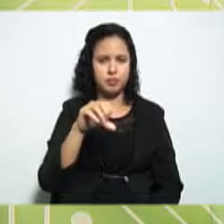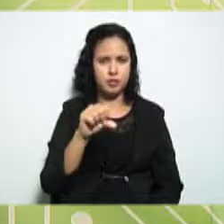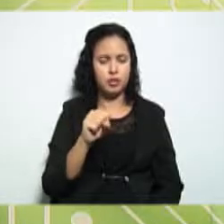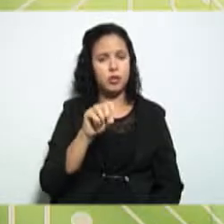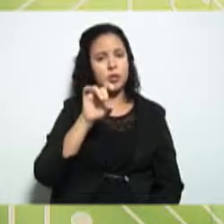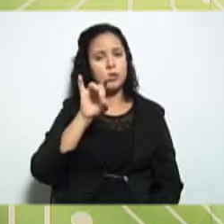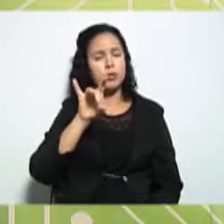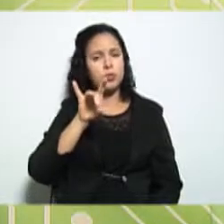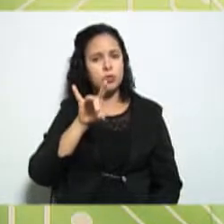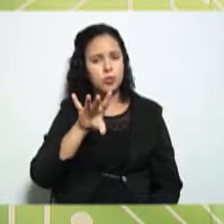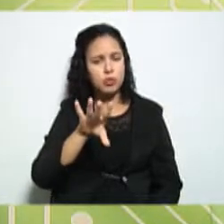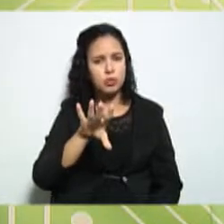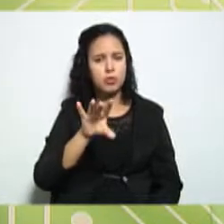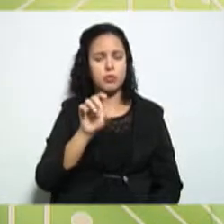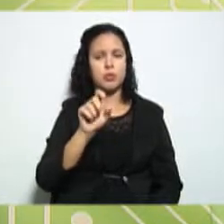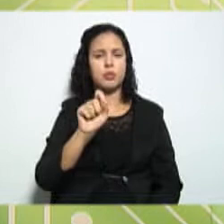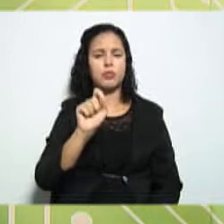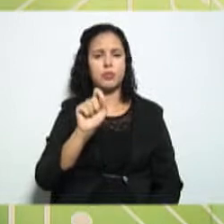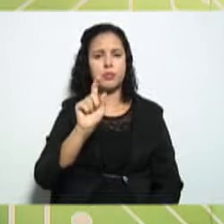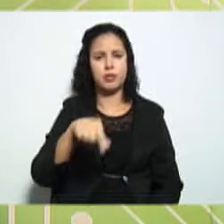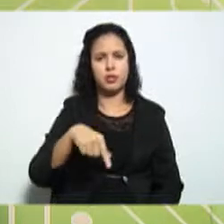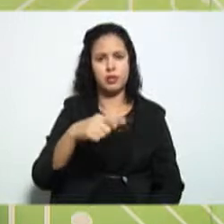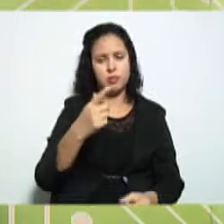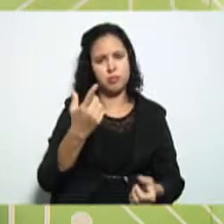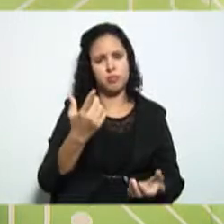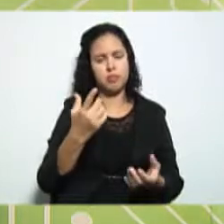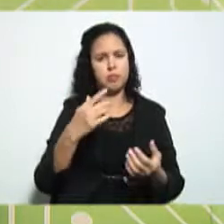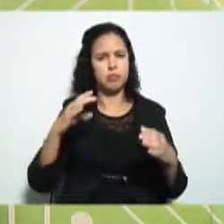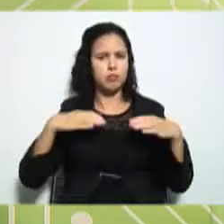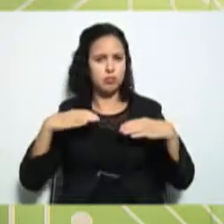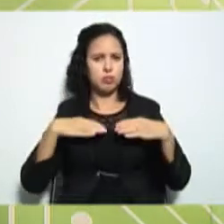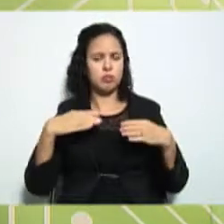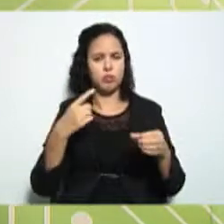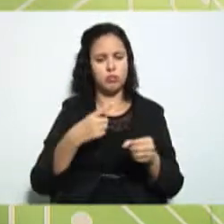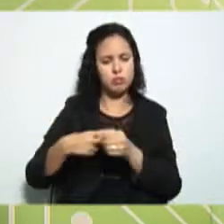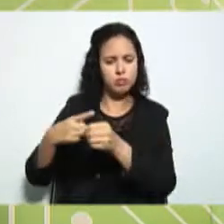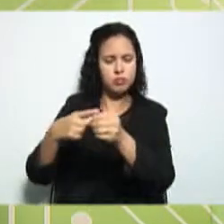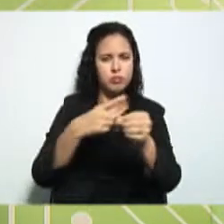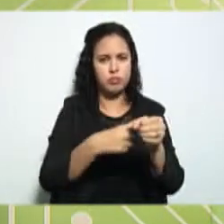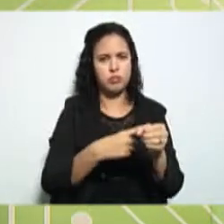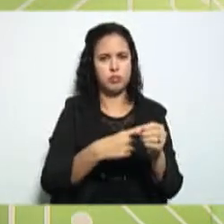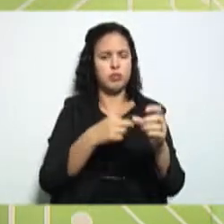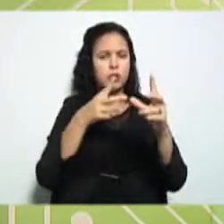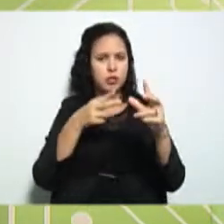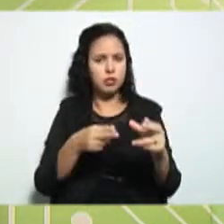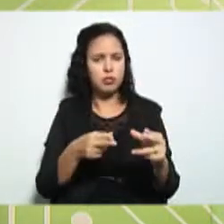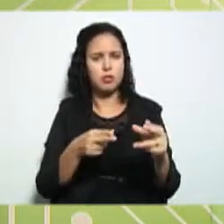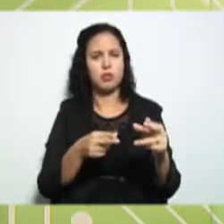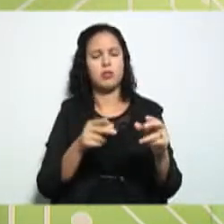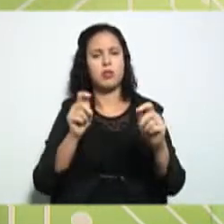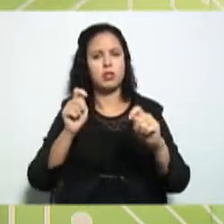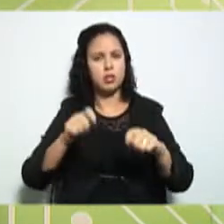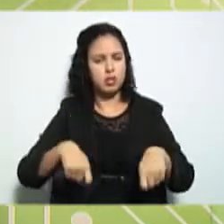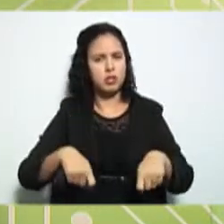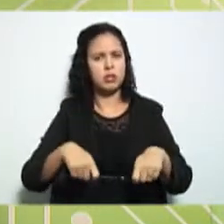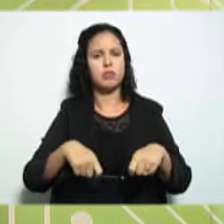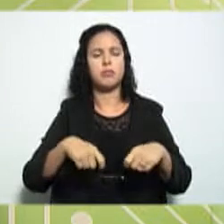tempo. Isso acontece muito, normalmente a gente não consegue comprar todos os insumos no mesmo município. A gente é muito ligado a ter